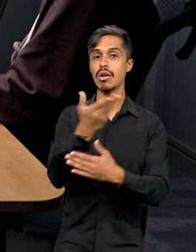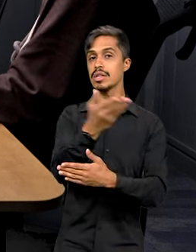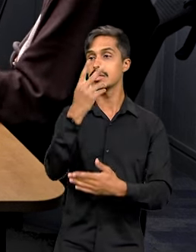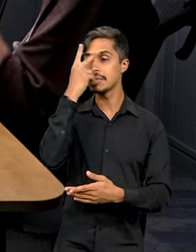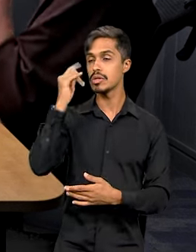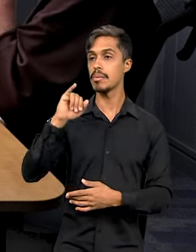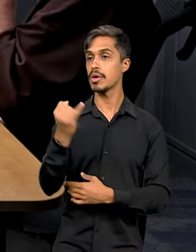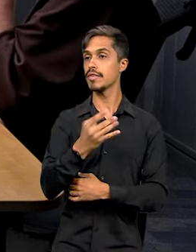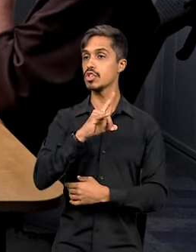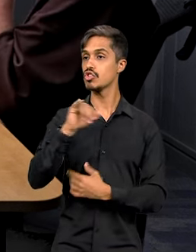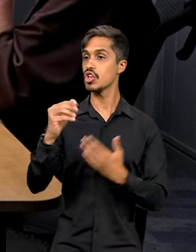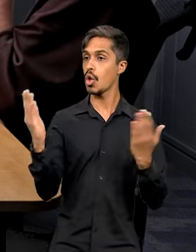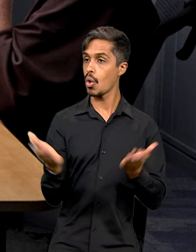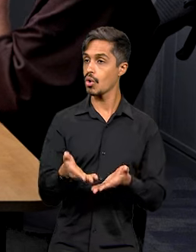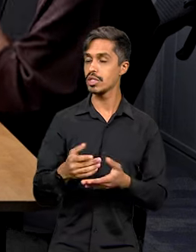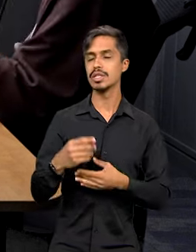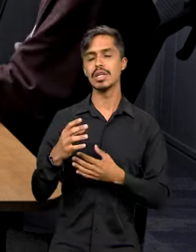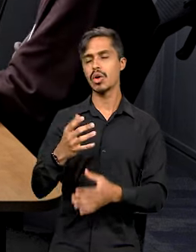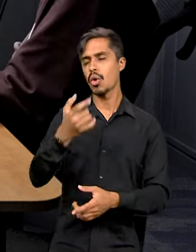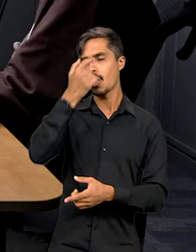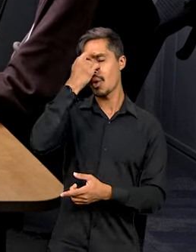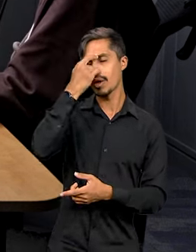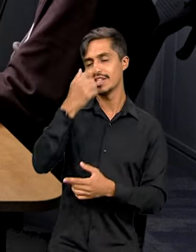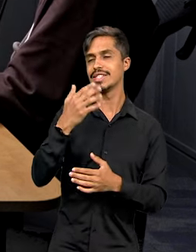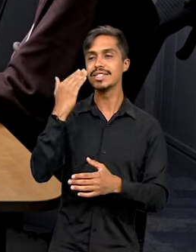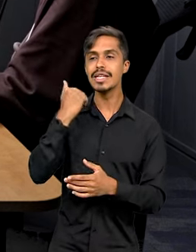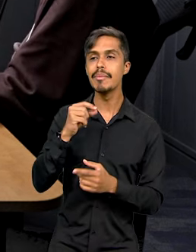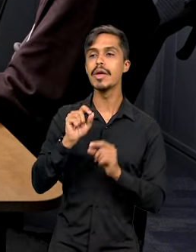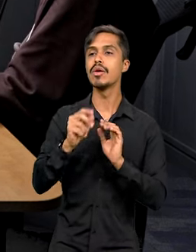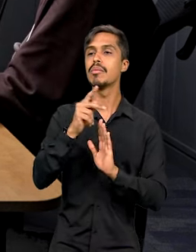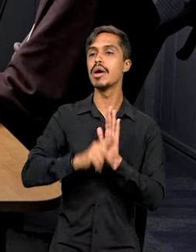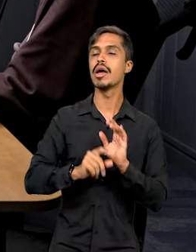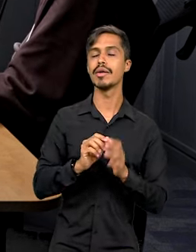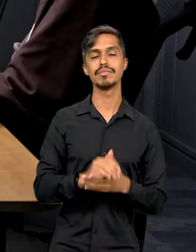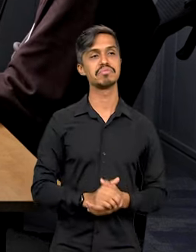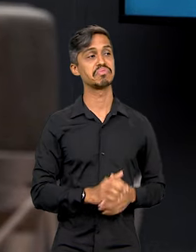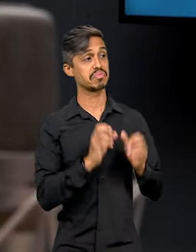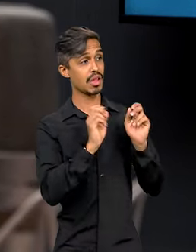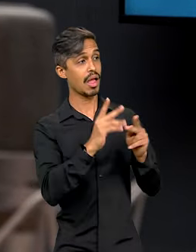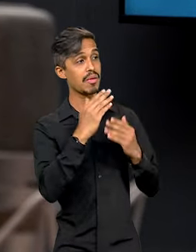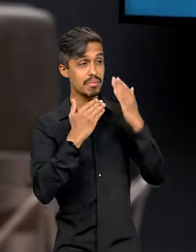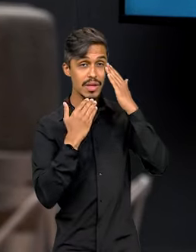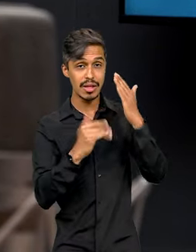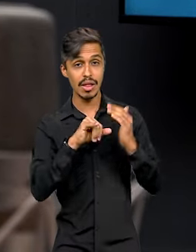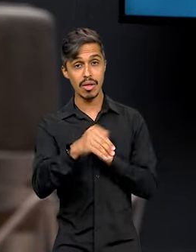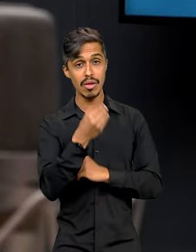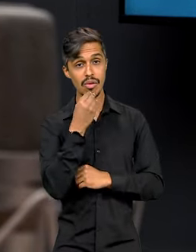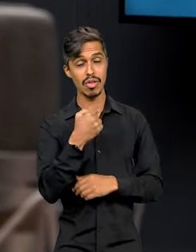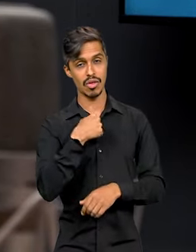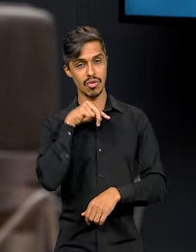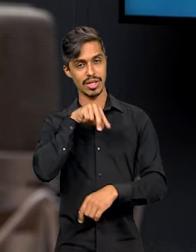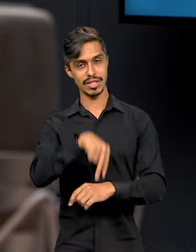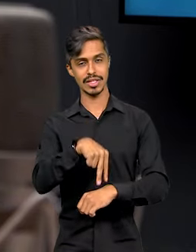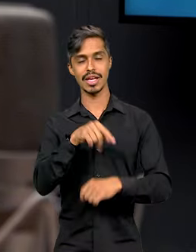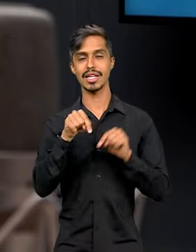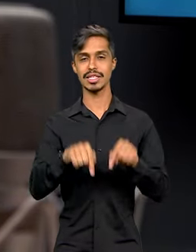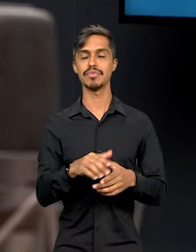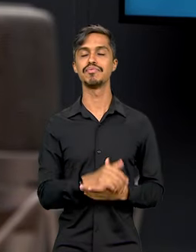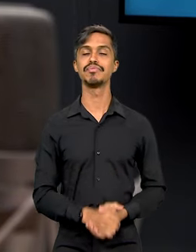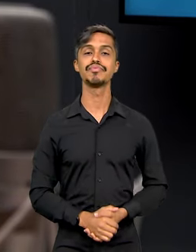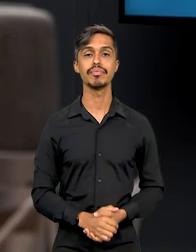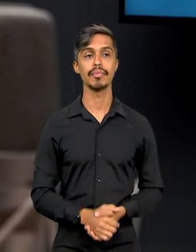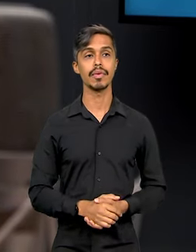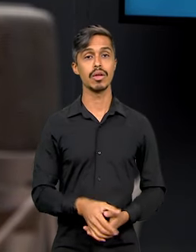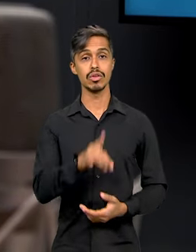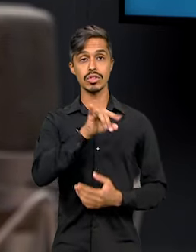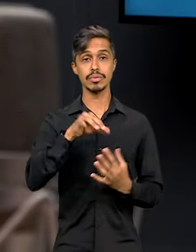então aproveitem essa data para se conscientizarem procurarem saber sobre os programas ok muito muito obrigado pela oportunidade sobre o dia mundial